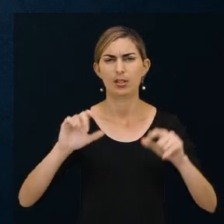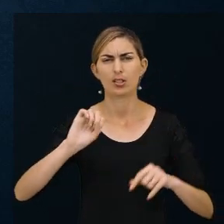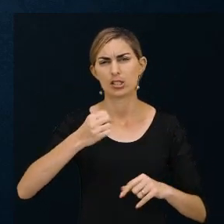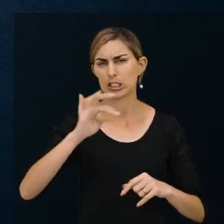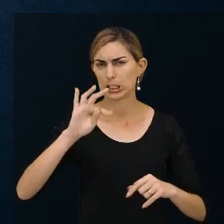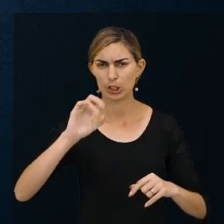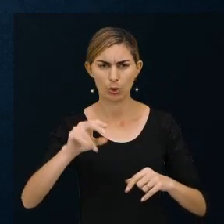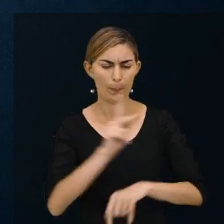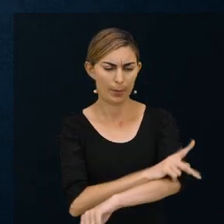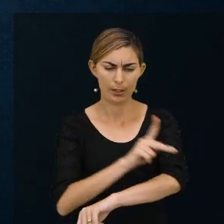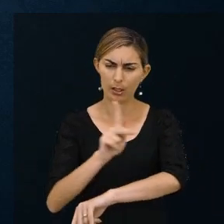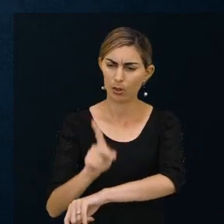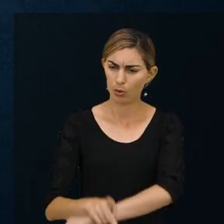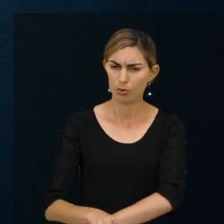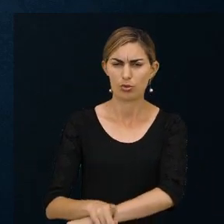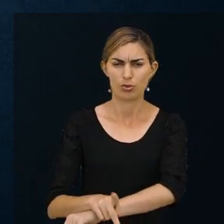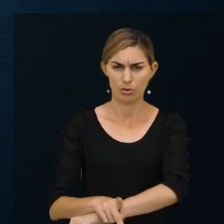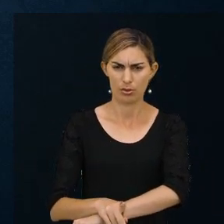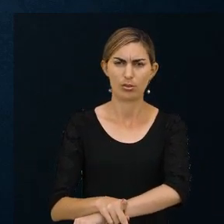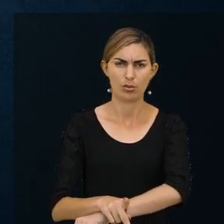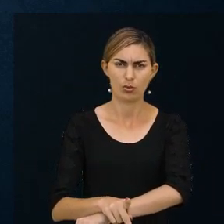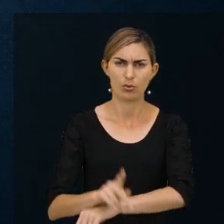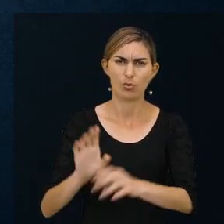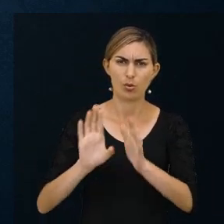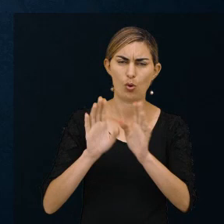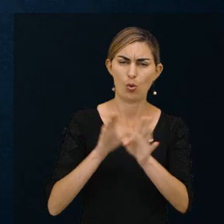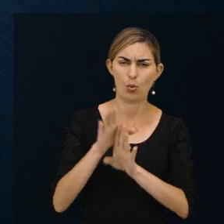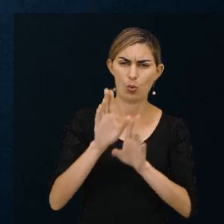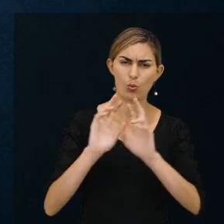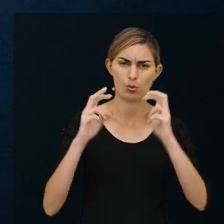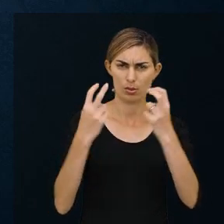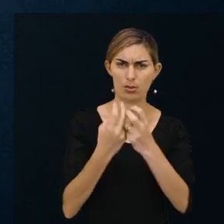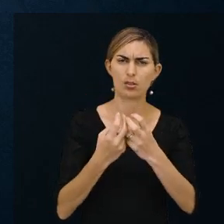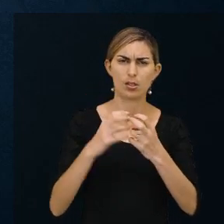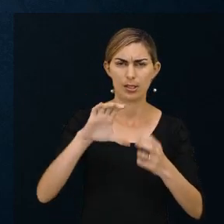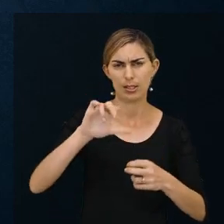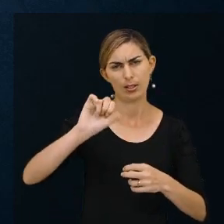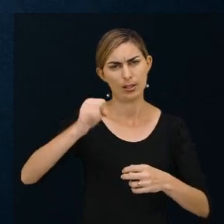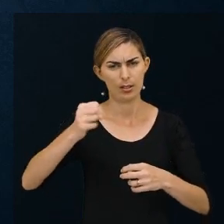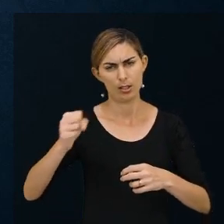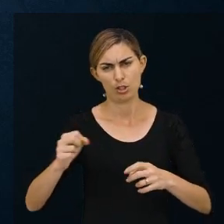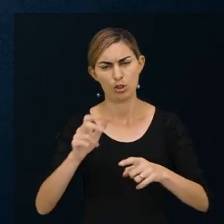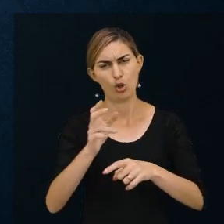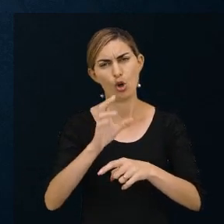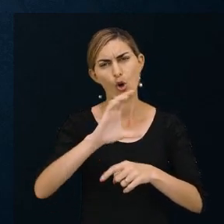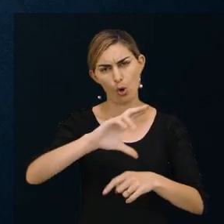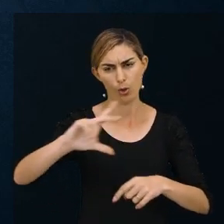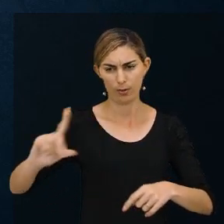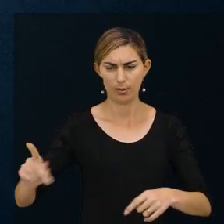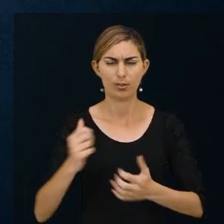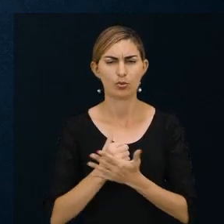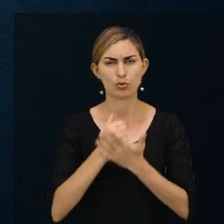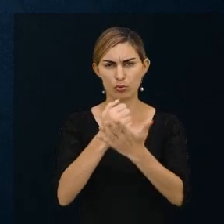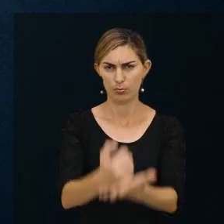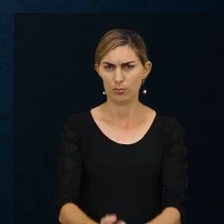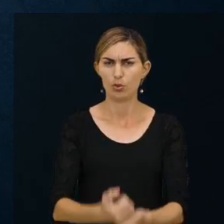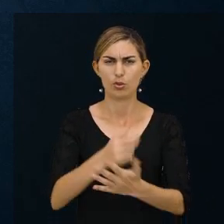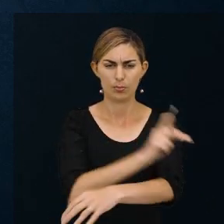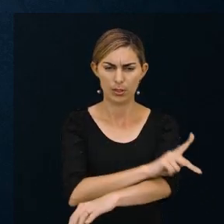o setor pedagógico, né, o conselho de classe e a coordenação, que é justamente o